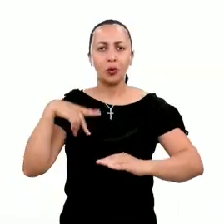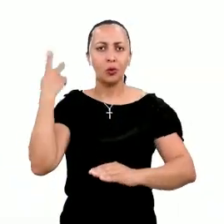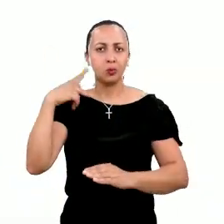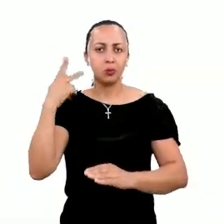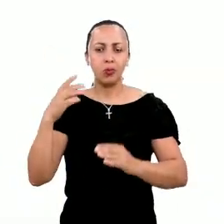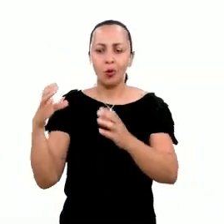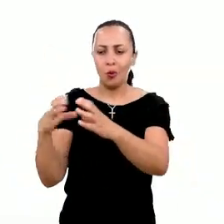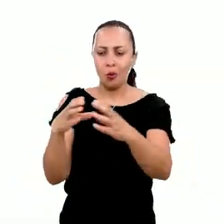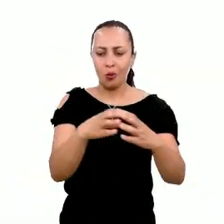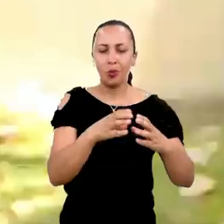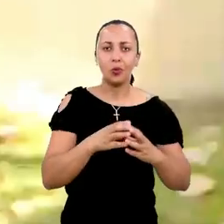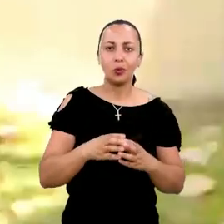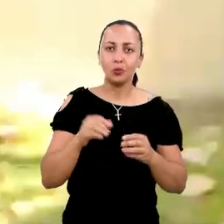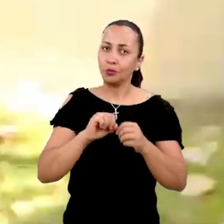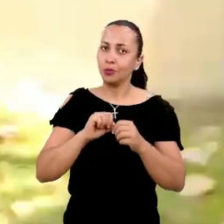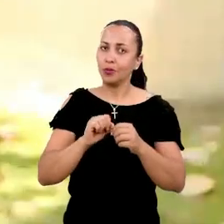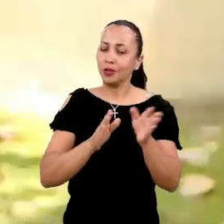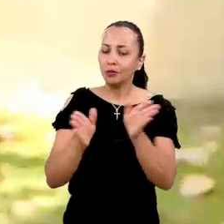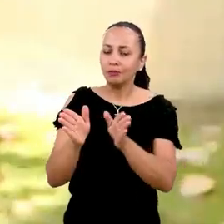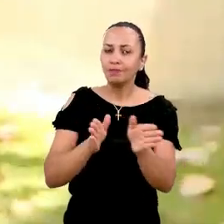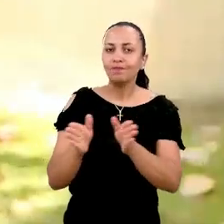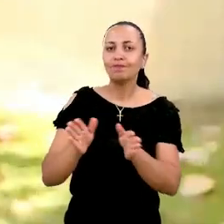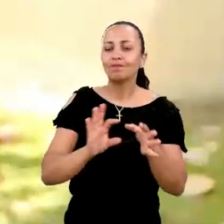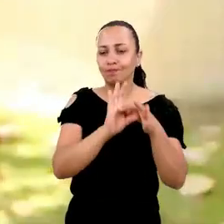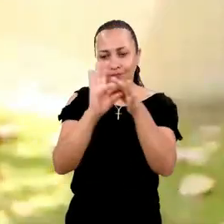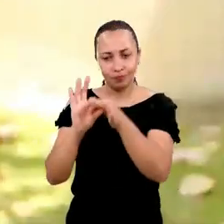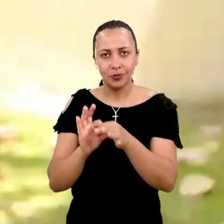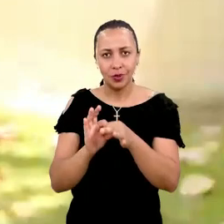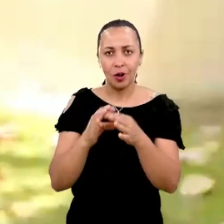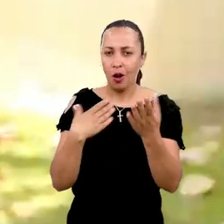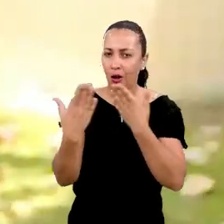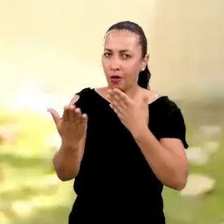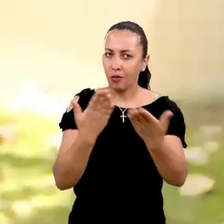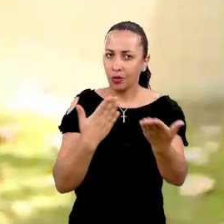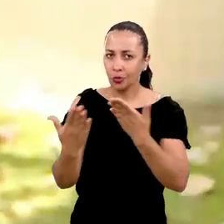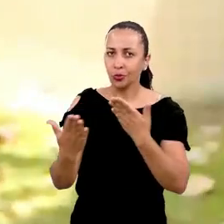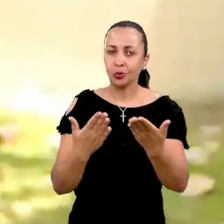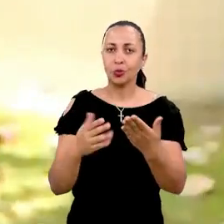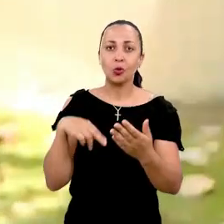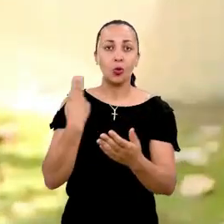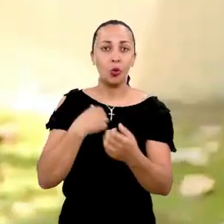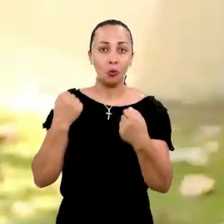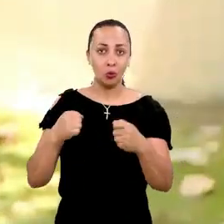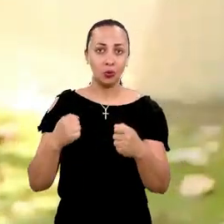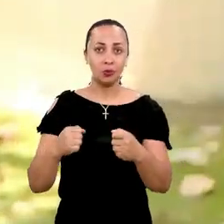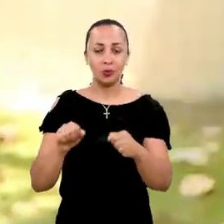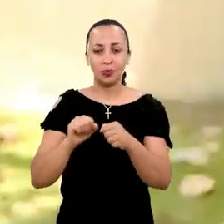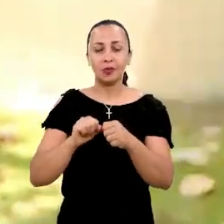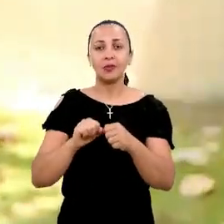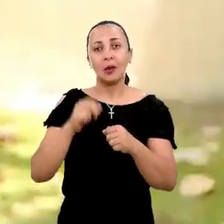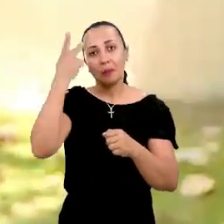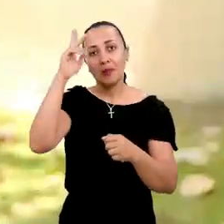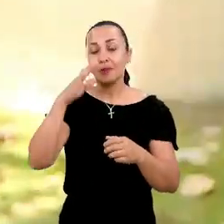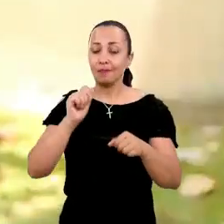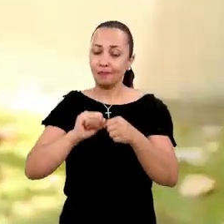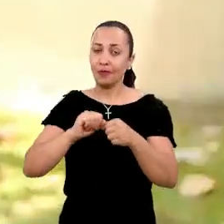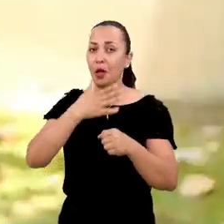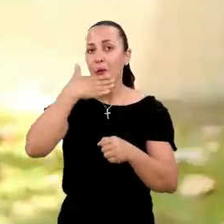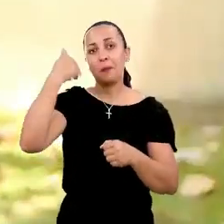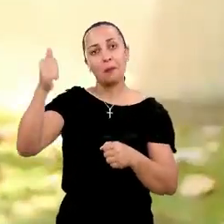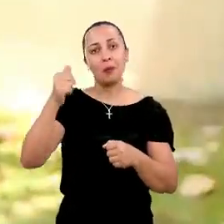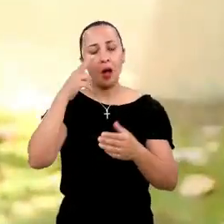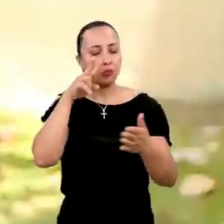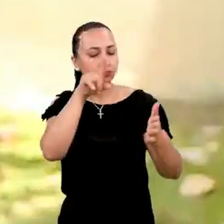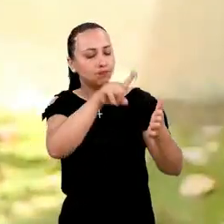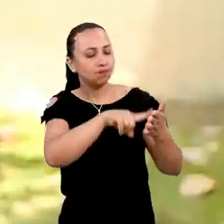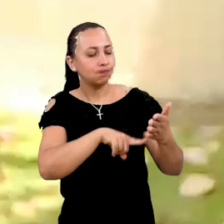grupos, estabelecem essas interações, nós podemos transportar isso para poder fazer uma